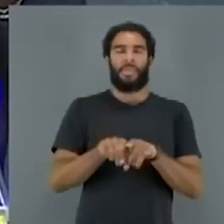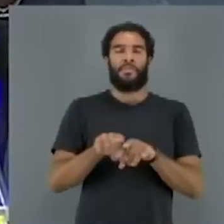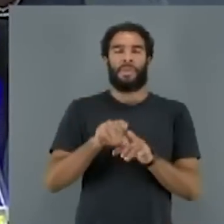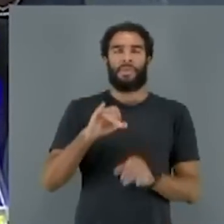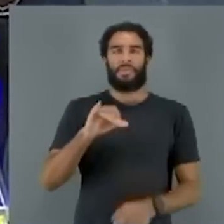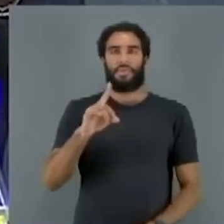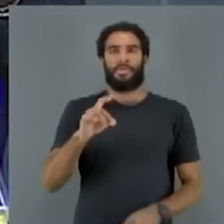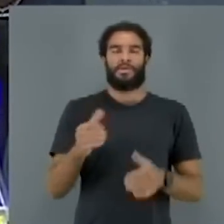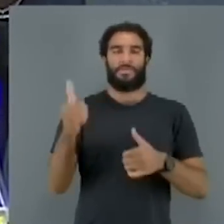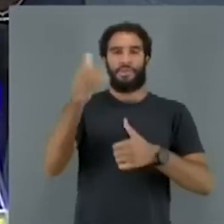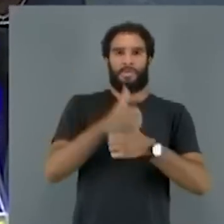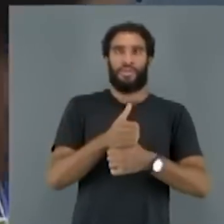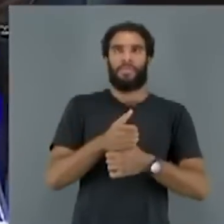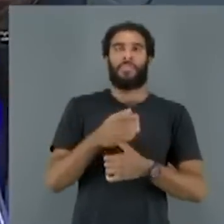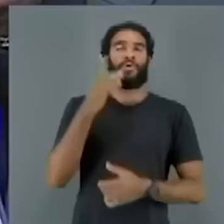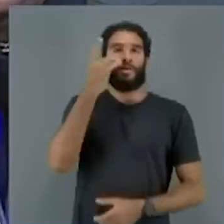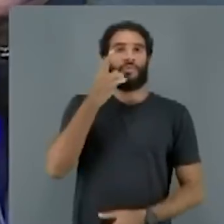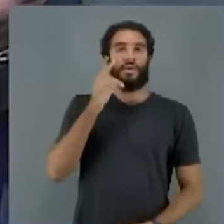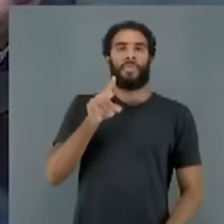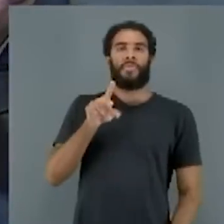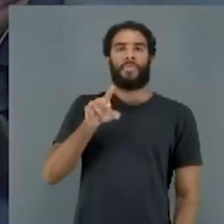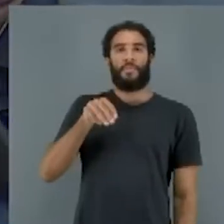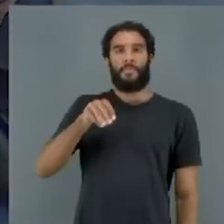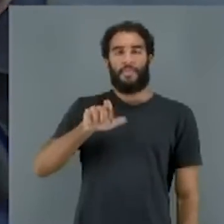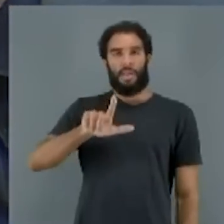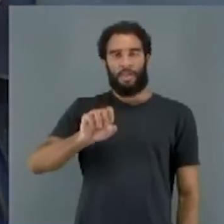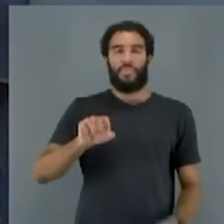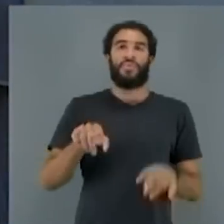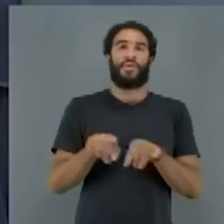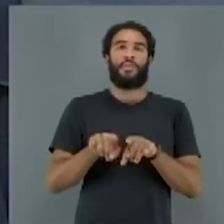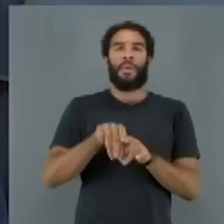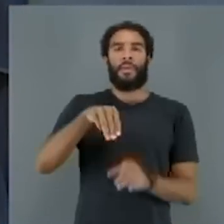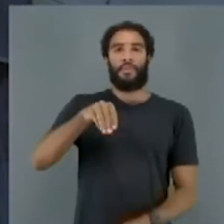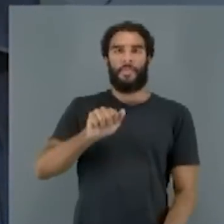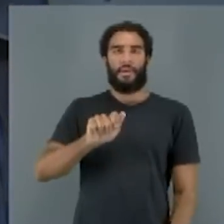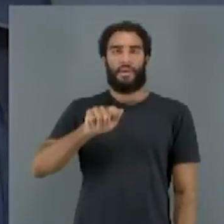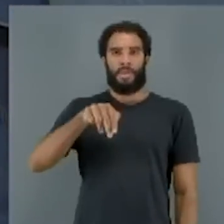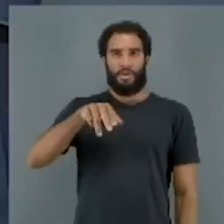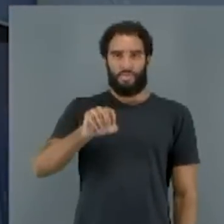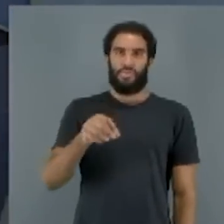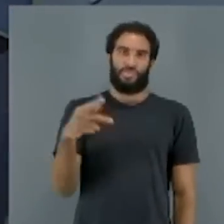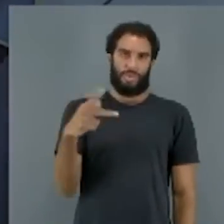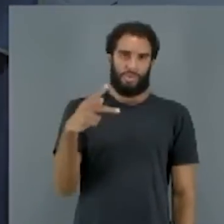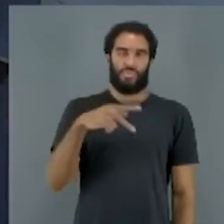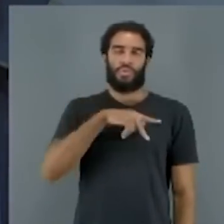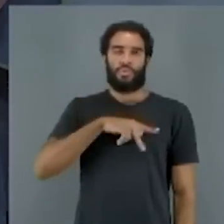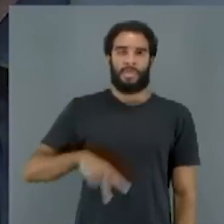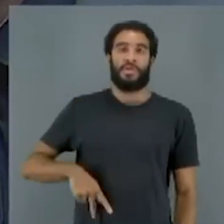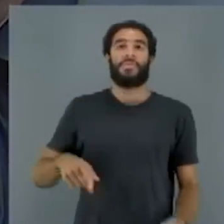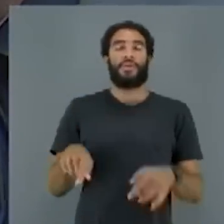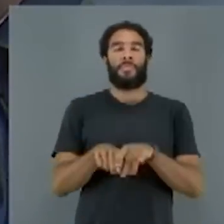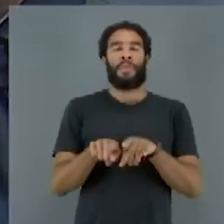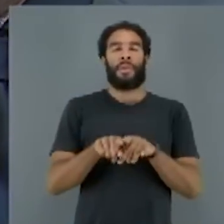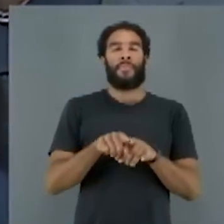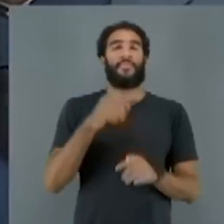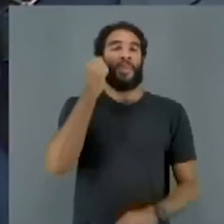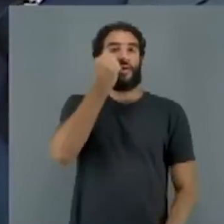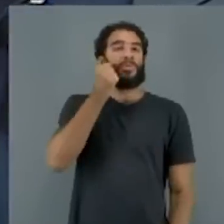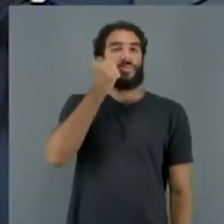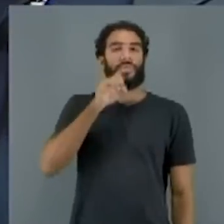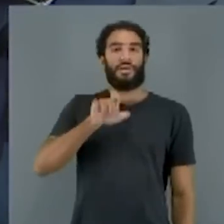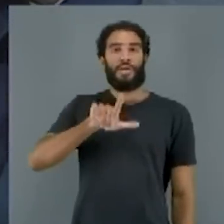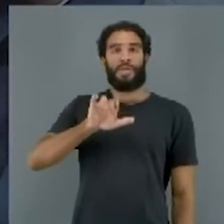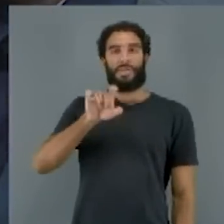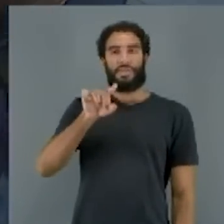pelo deputado Evair de Mello, o senador Magno Malta, que é o segundo presidente, e a senadora Elisiane Gama, que